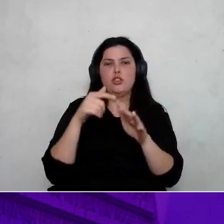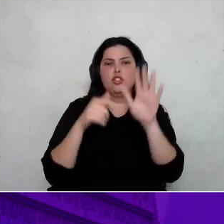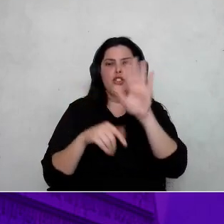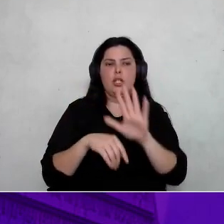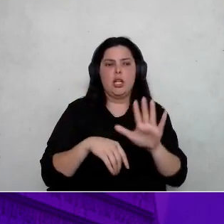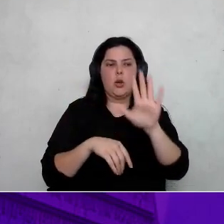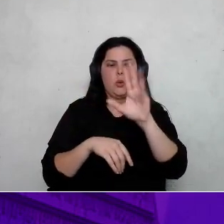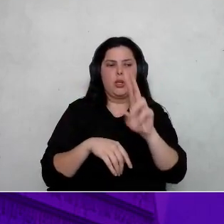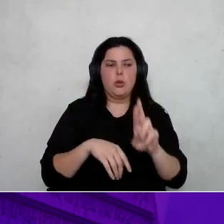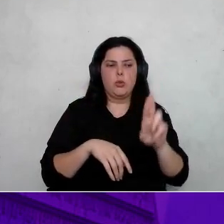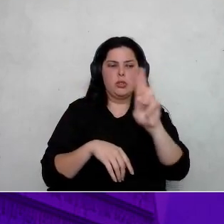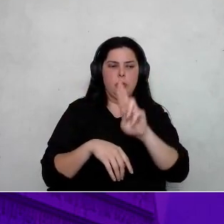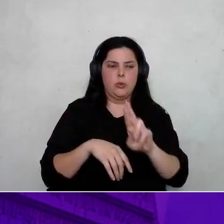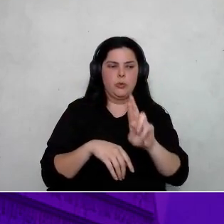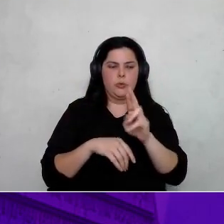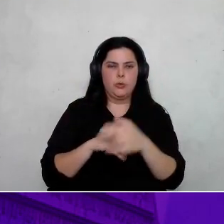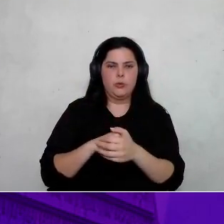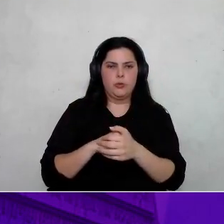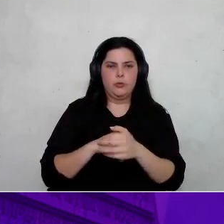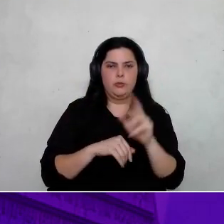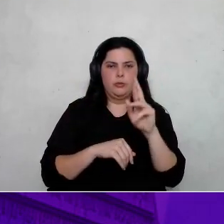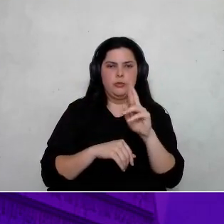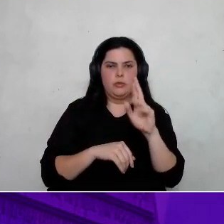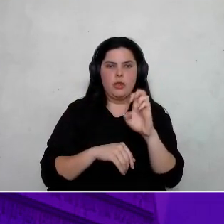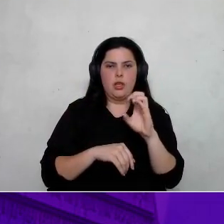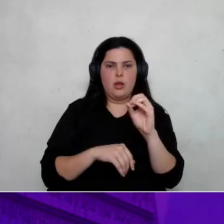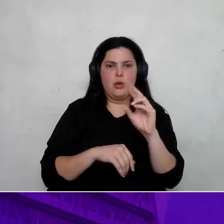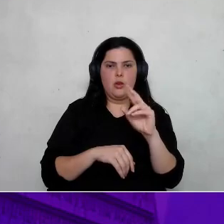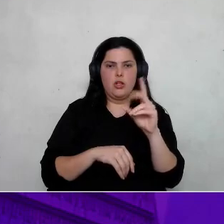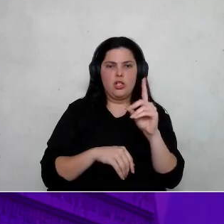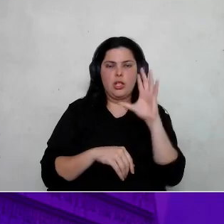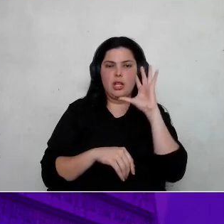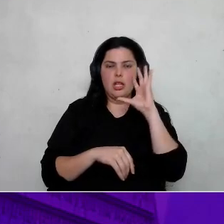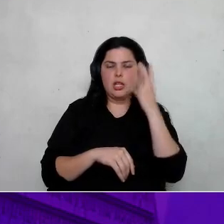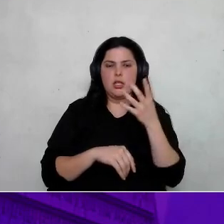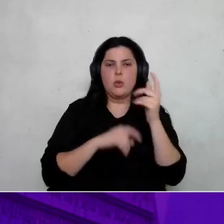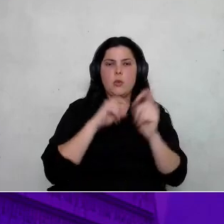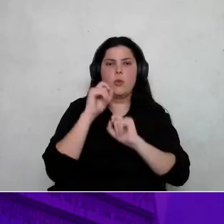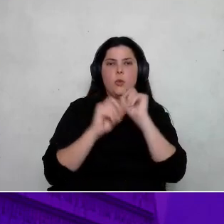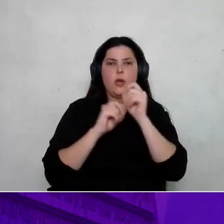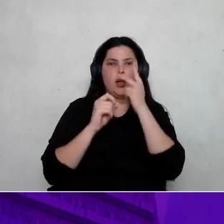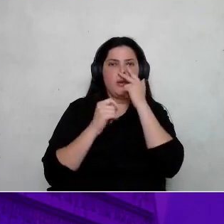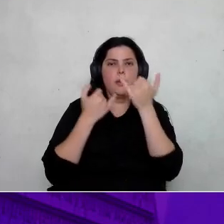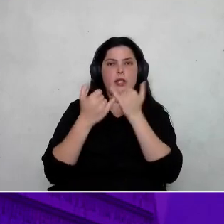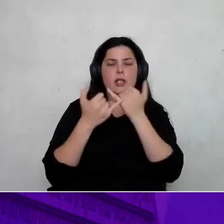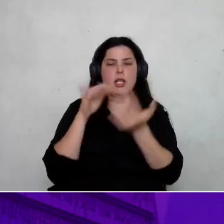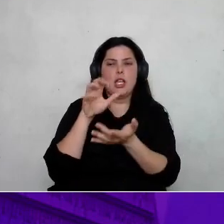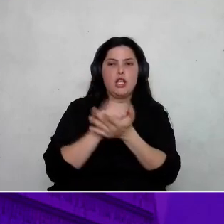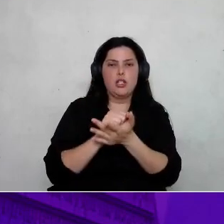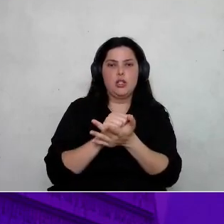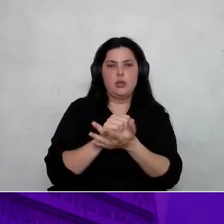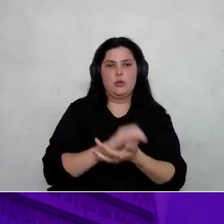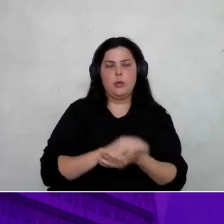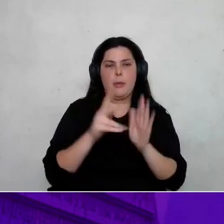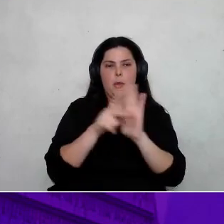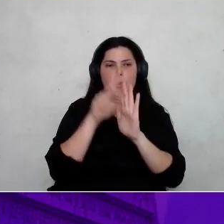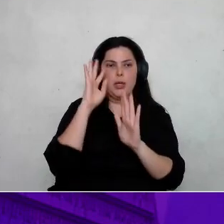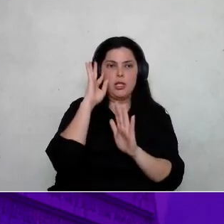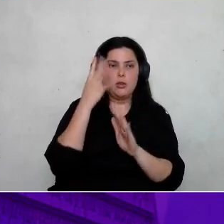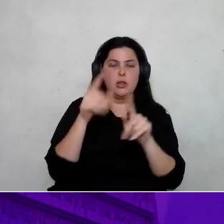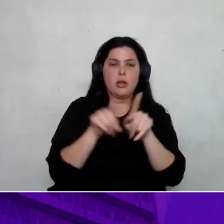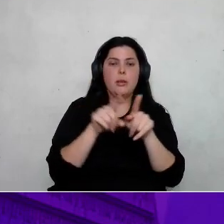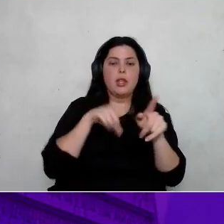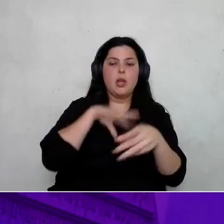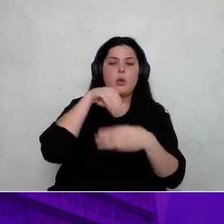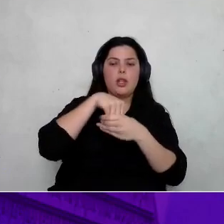O Decision Record seria como se a gente falasse registro das decisões, né? E ele é composto por três coisas.